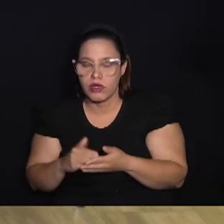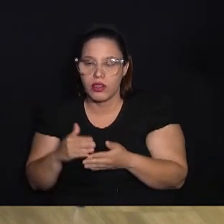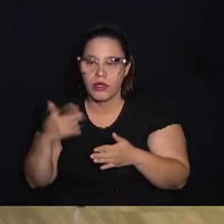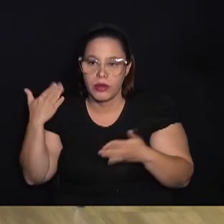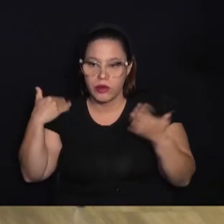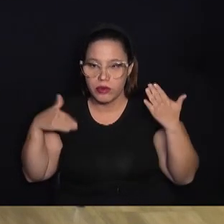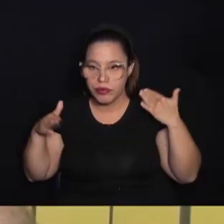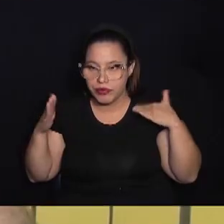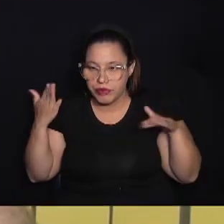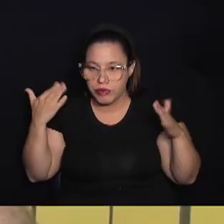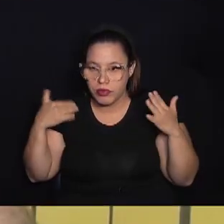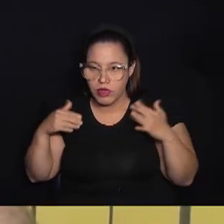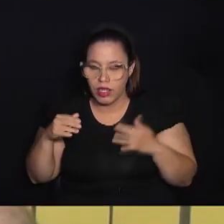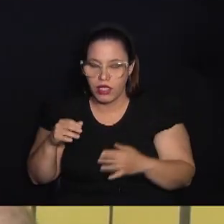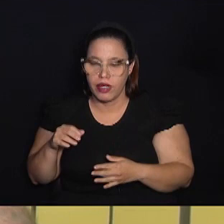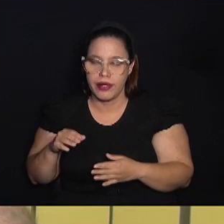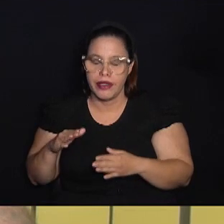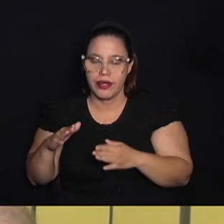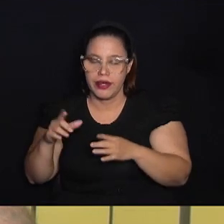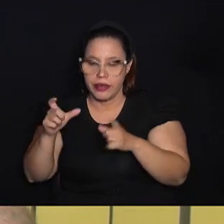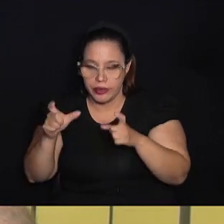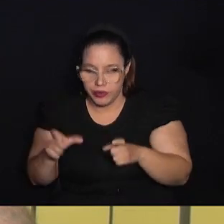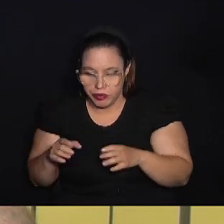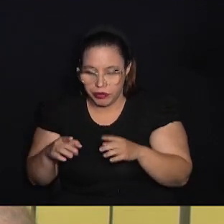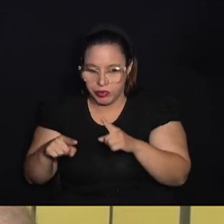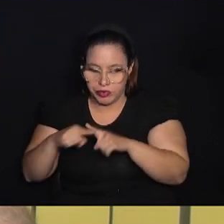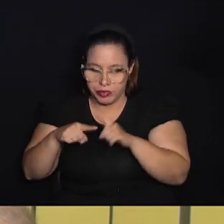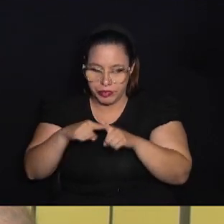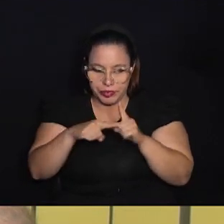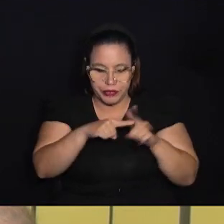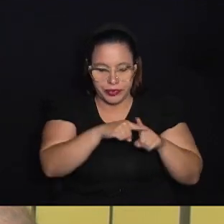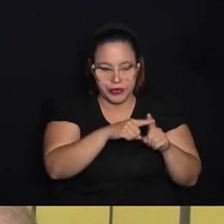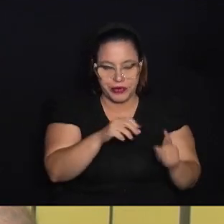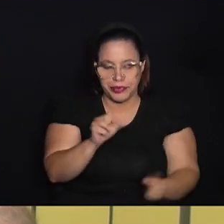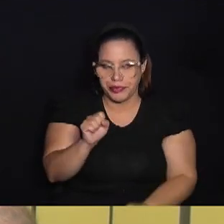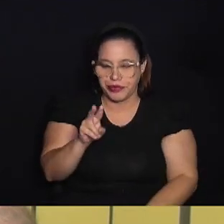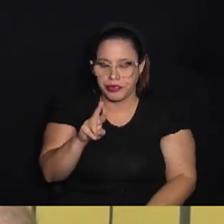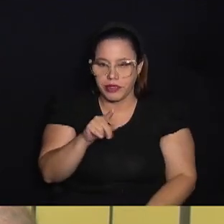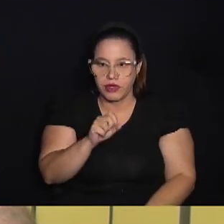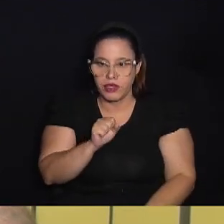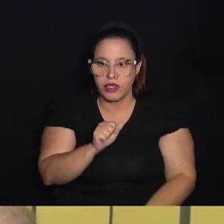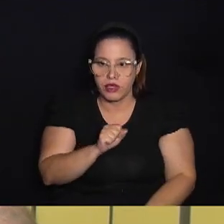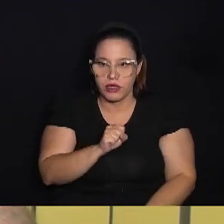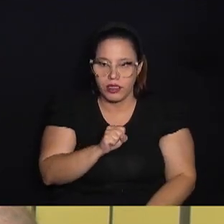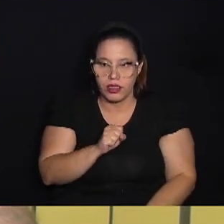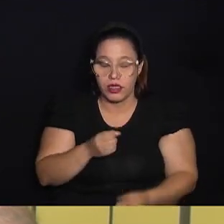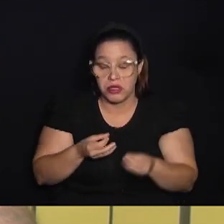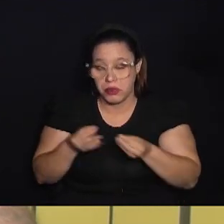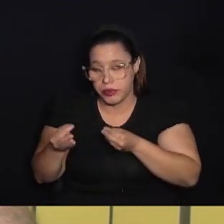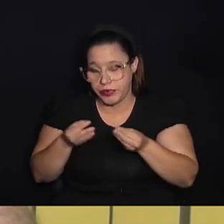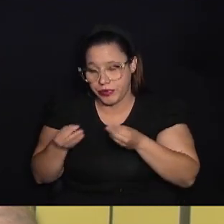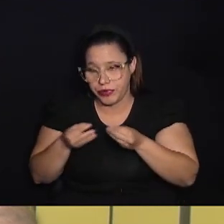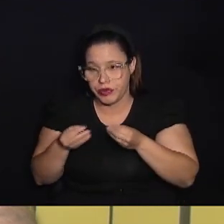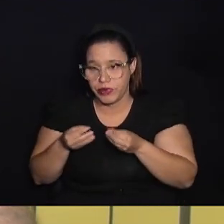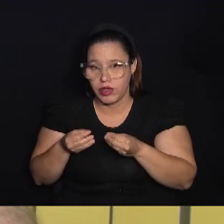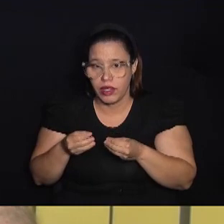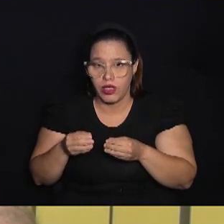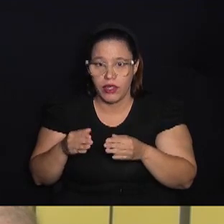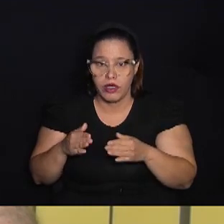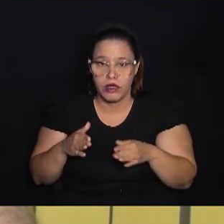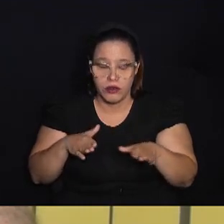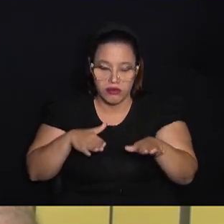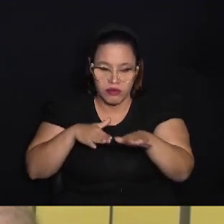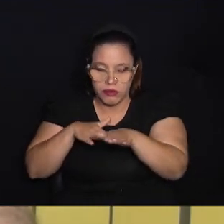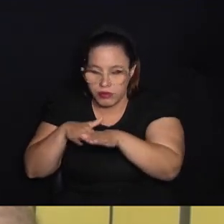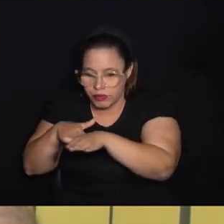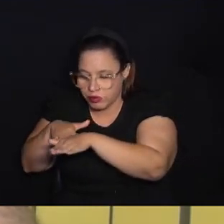recorrente é no cemitério da saudade que ele tem um pouco menos de dificuldade logística né Tem um estacionamento pessoal que vem de